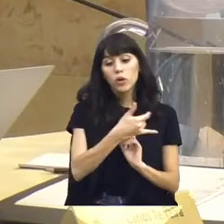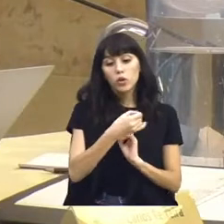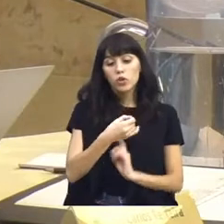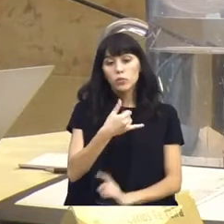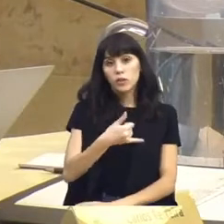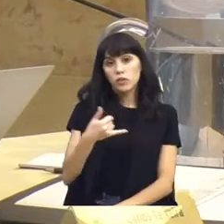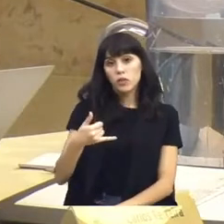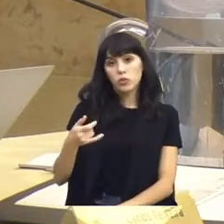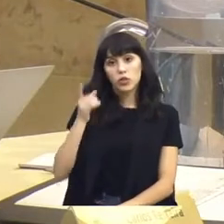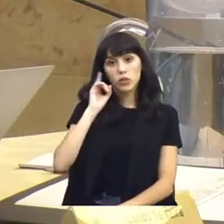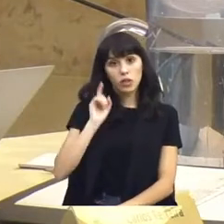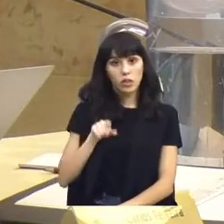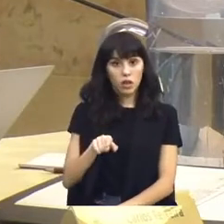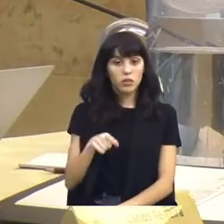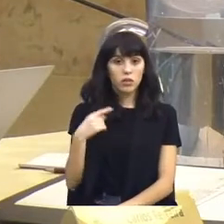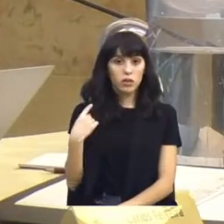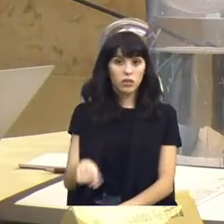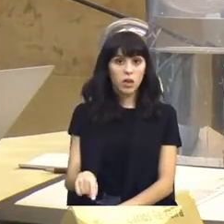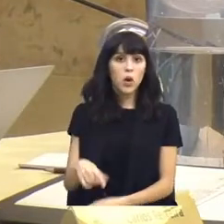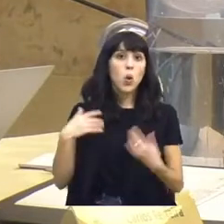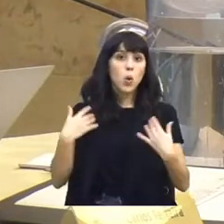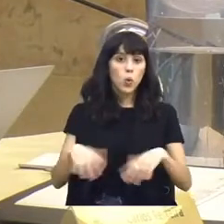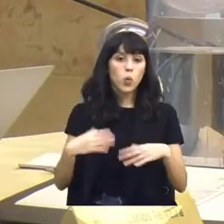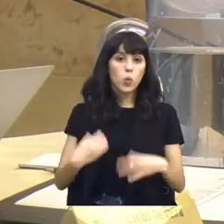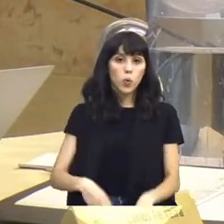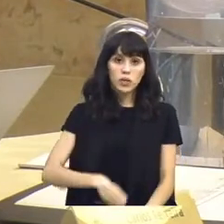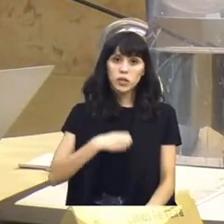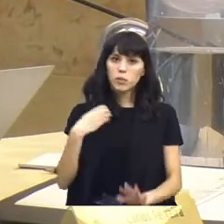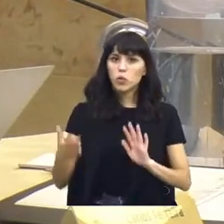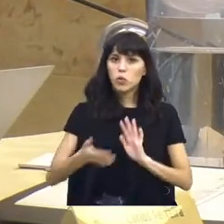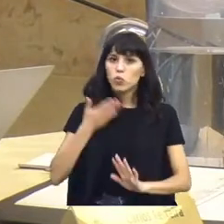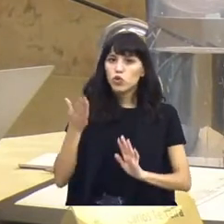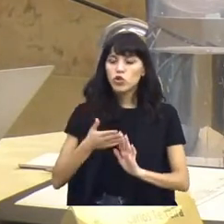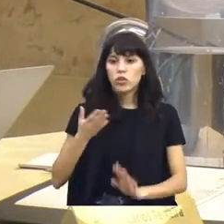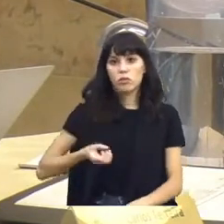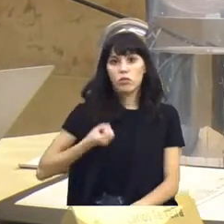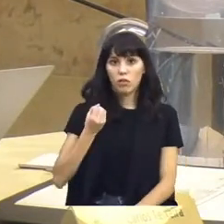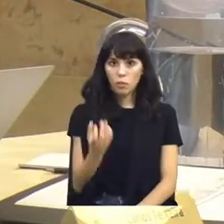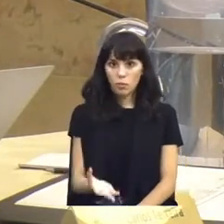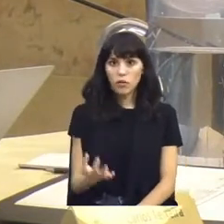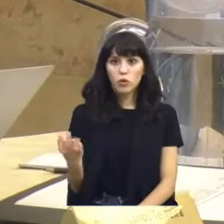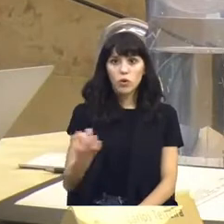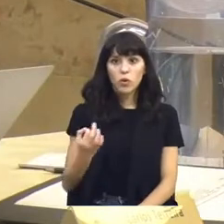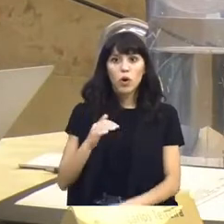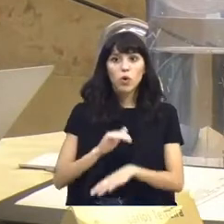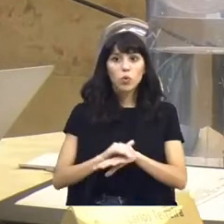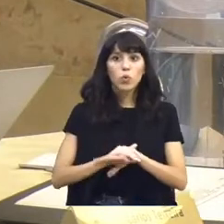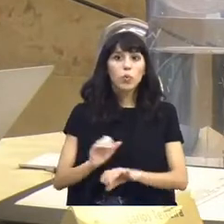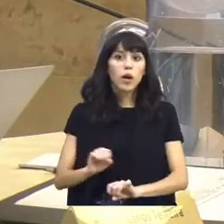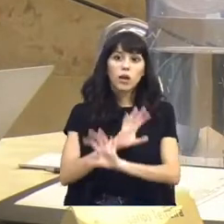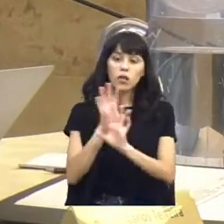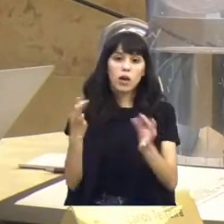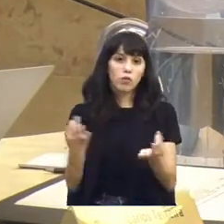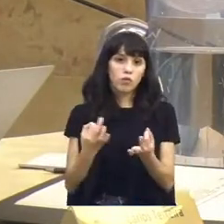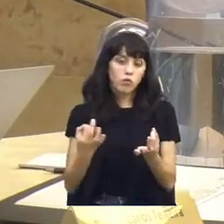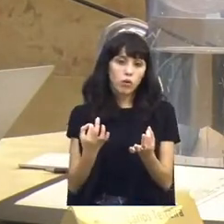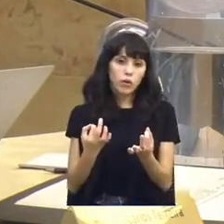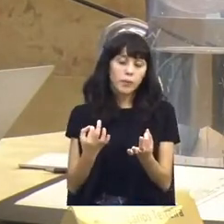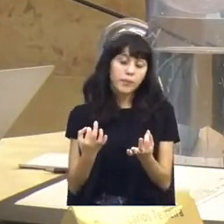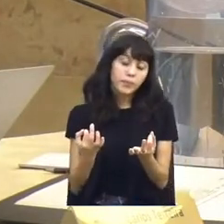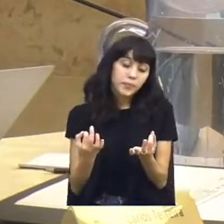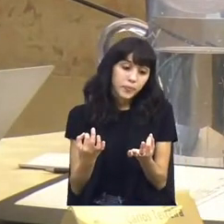reveste também de um intenso sentimento de urgência e de lamentação devido obviamente aos efeitos que a invasão